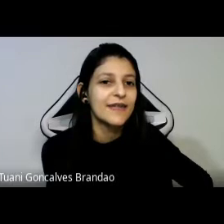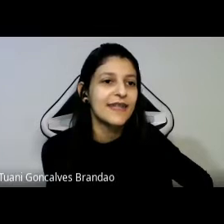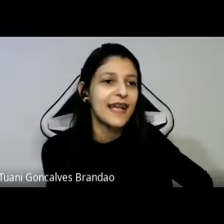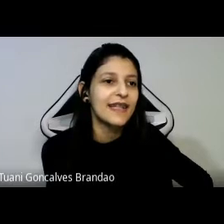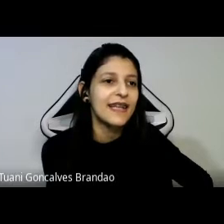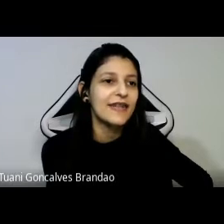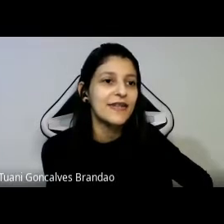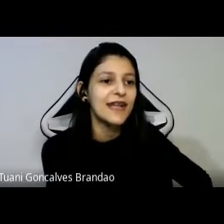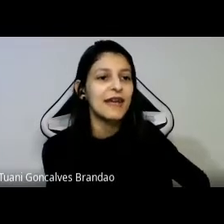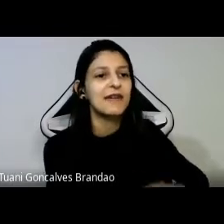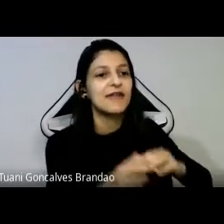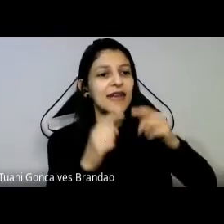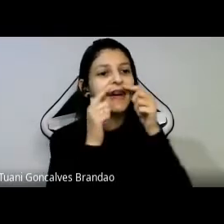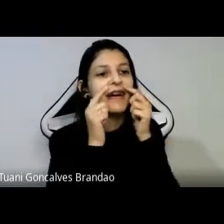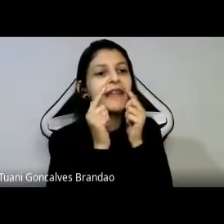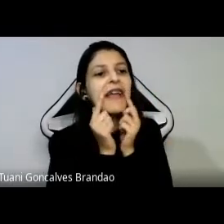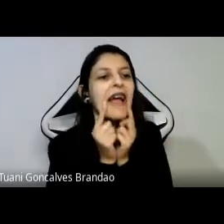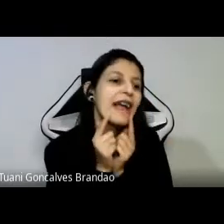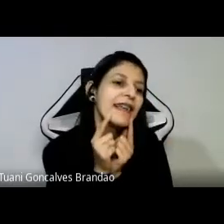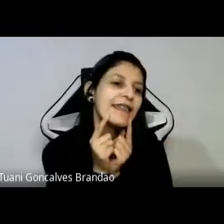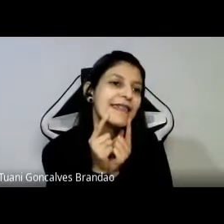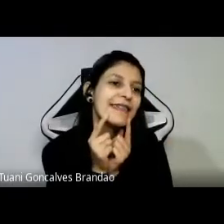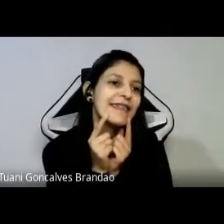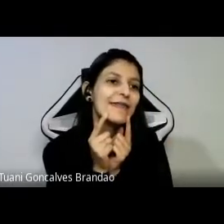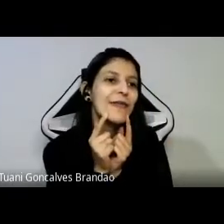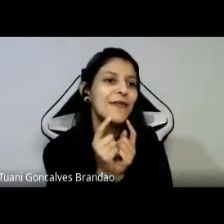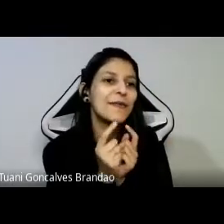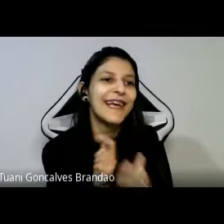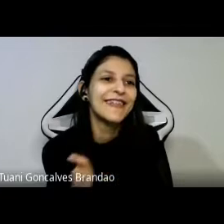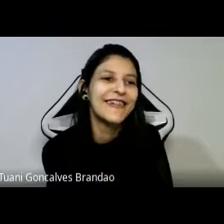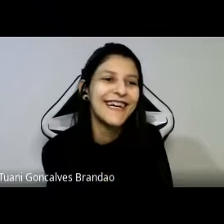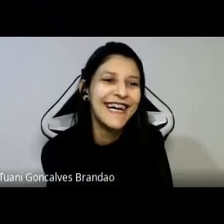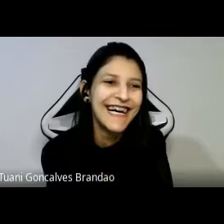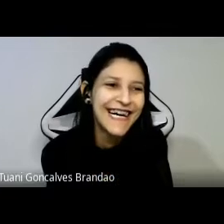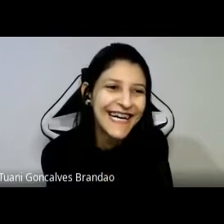Se você tá triste, né? Chega até cair assim o movimento.